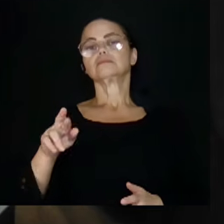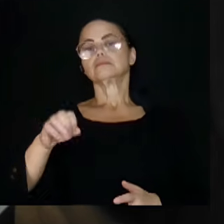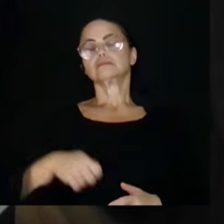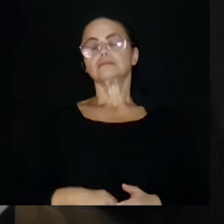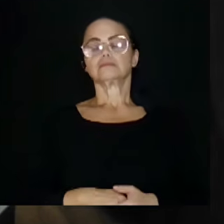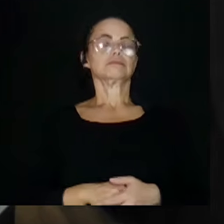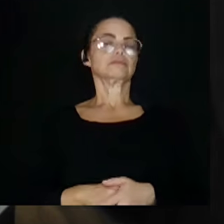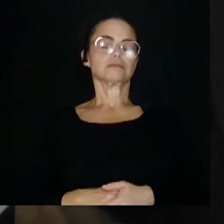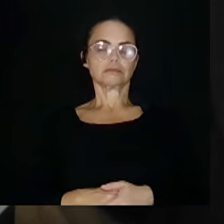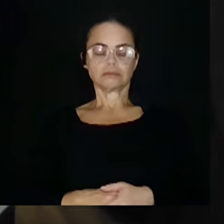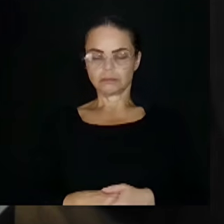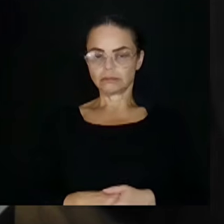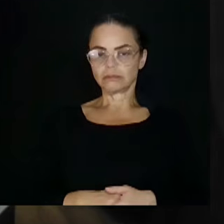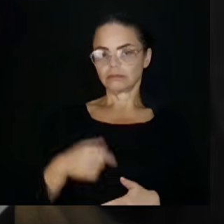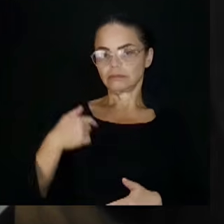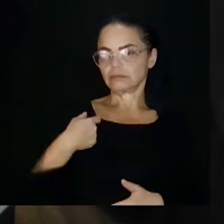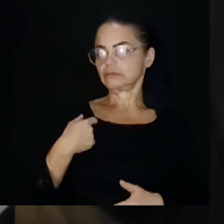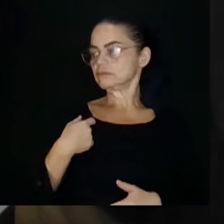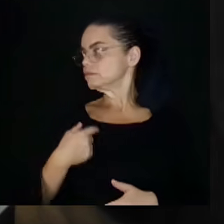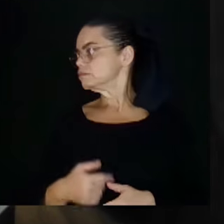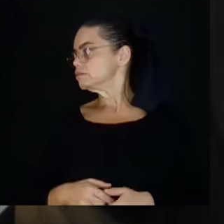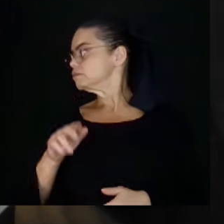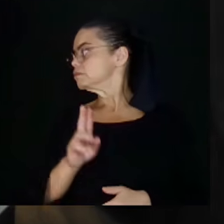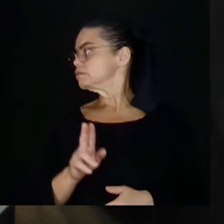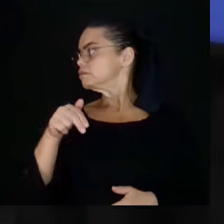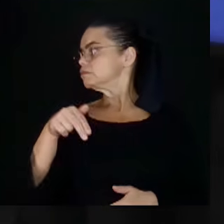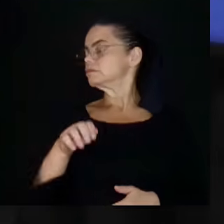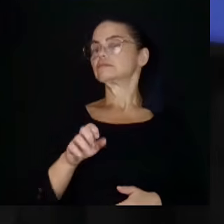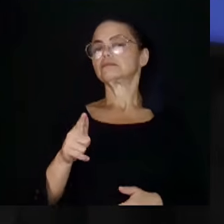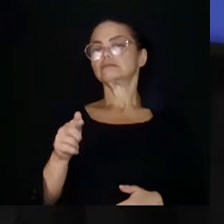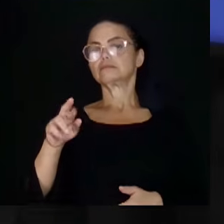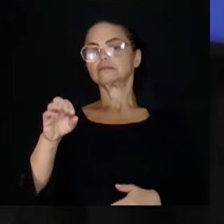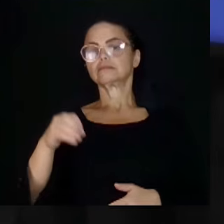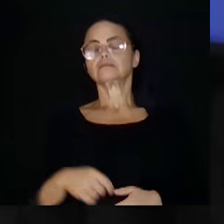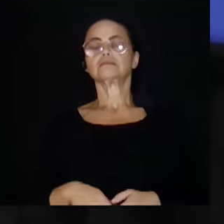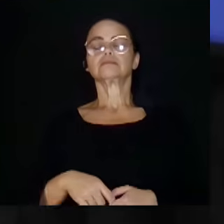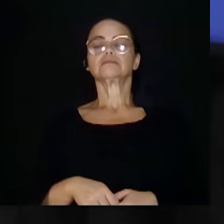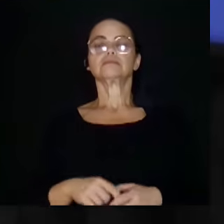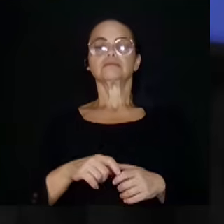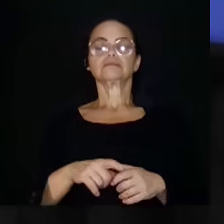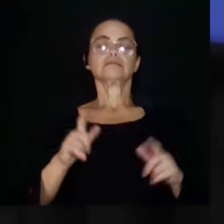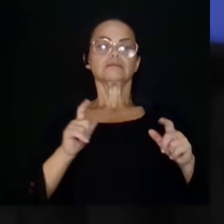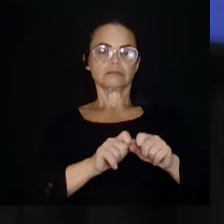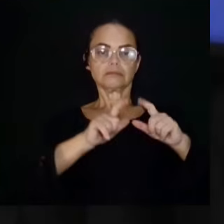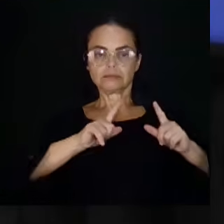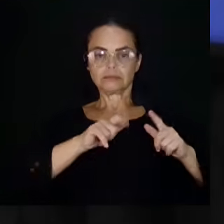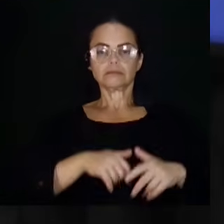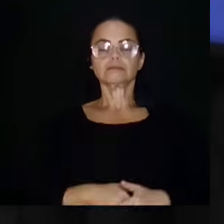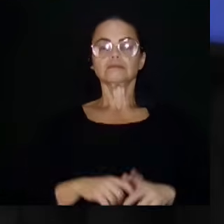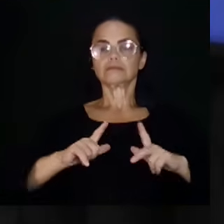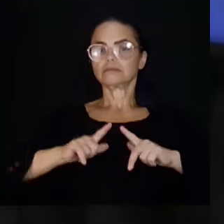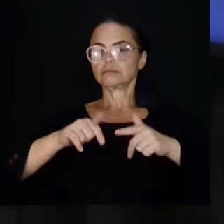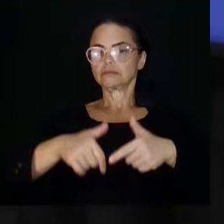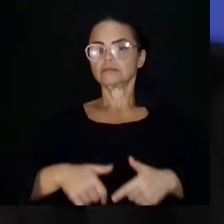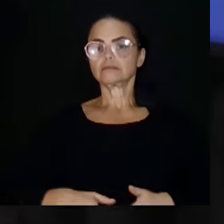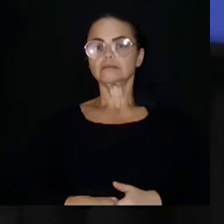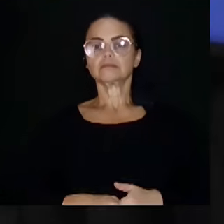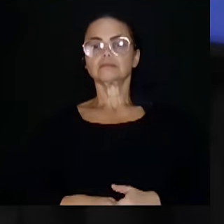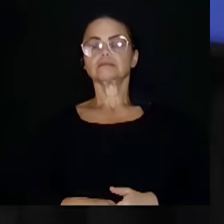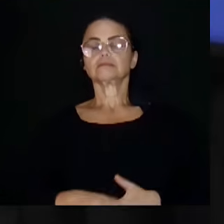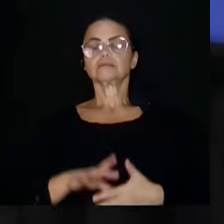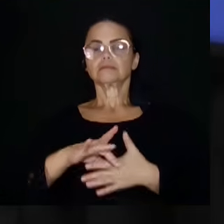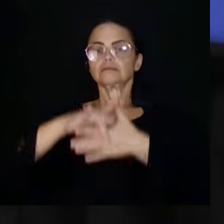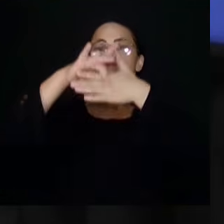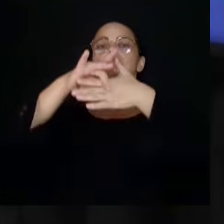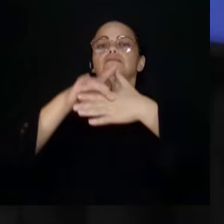A sua atuação na UNEGRO, inclusive, né, e vamos destacar, né, a sua atuação como liderança da UNEGRO, eu